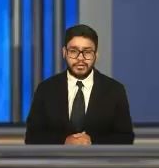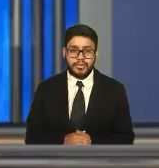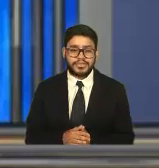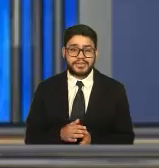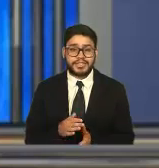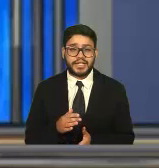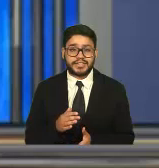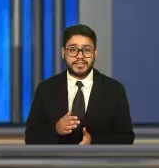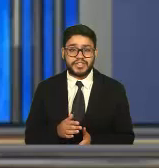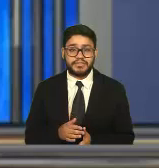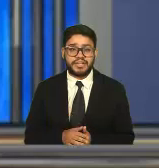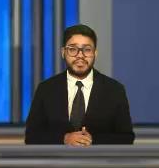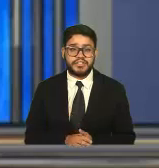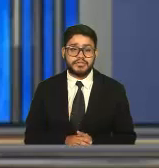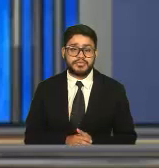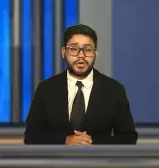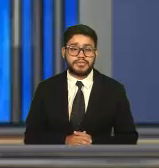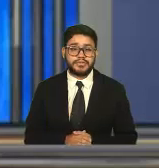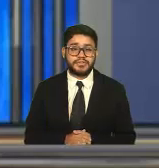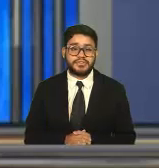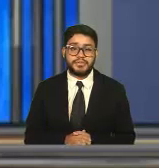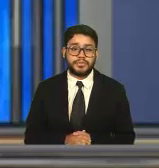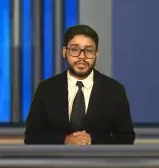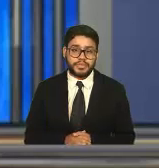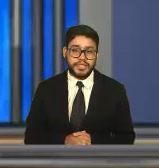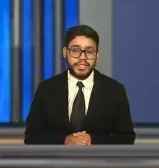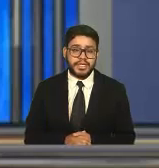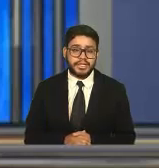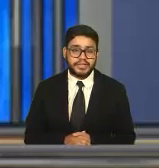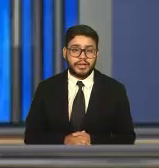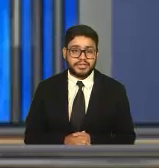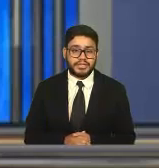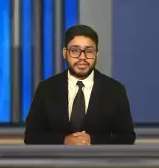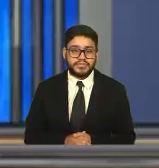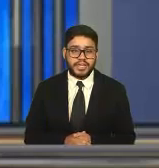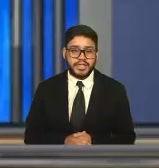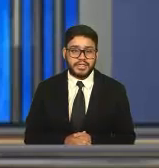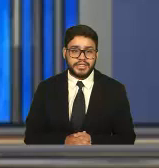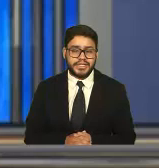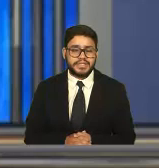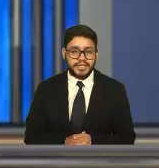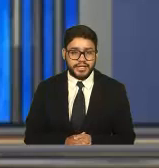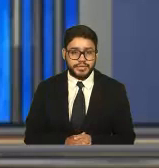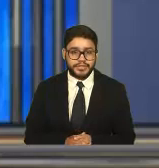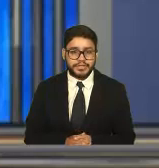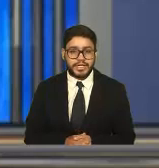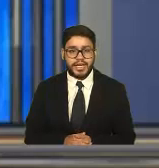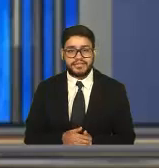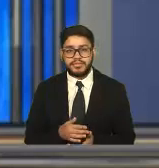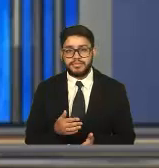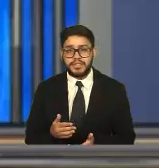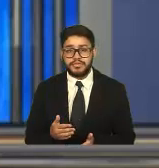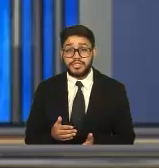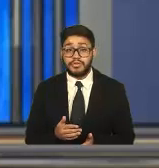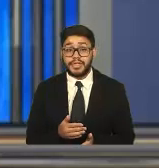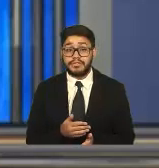surpreender logo após essa matéria que está vendo vai veja nos boxes do SINE portal.bin dessa nossa tv-afiliada se realmente